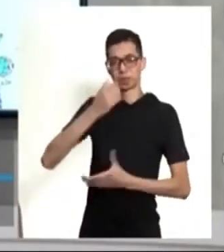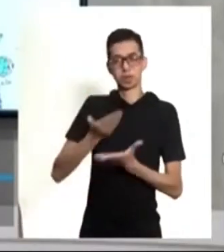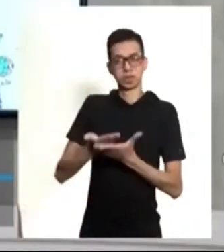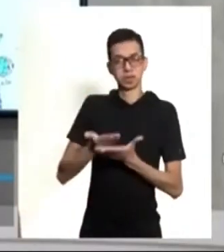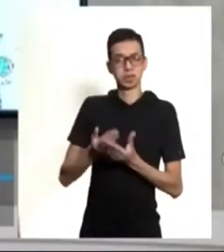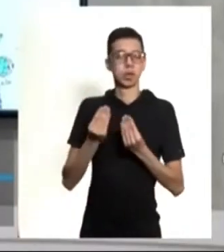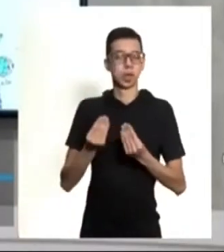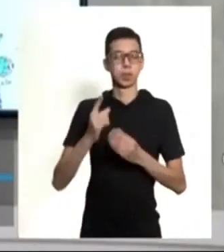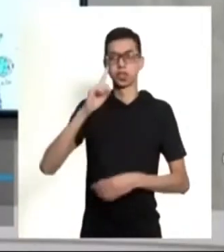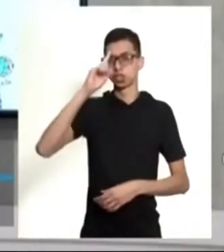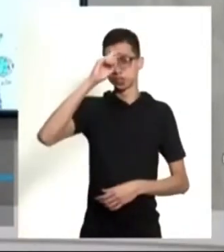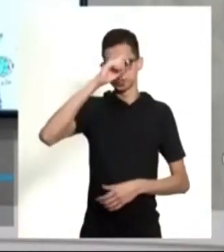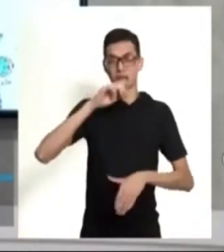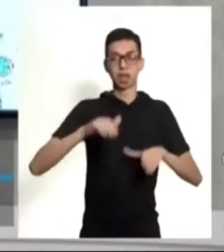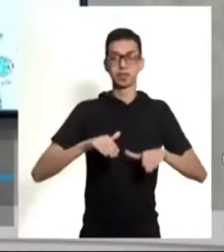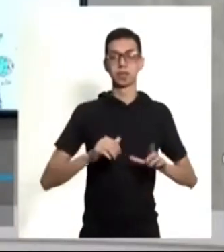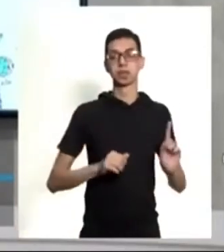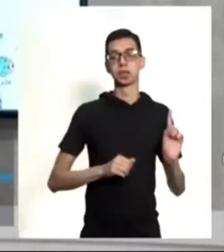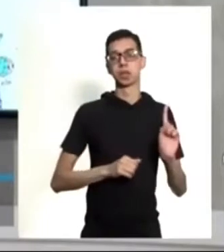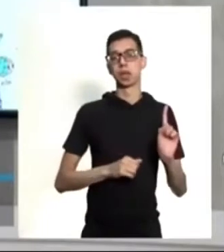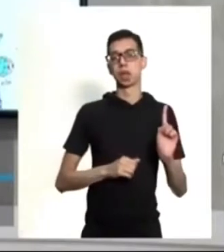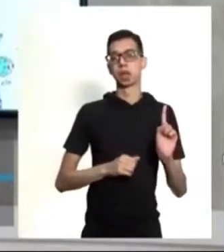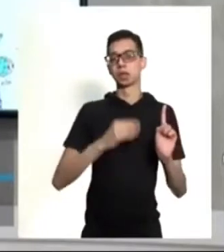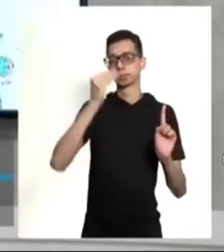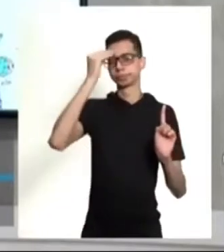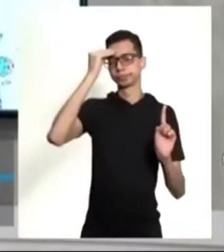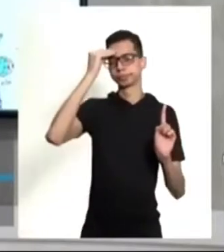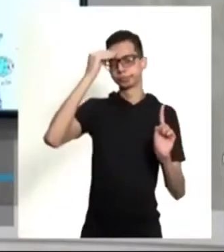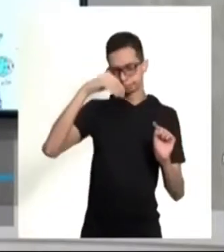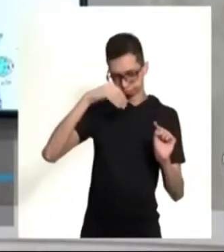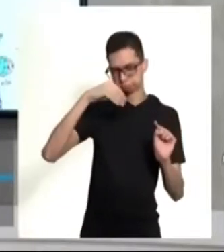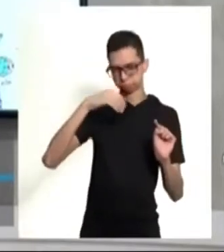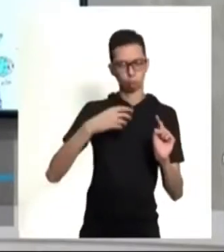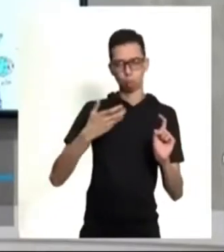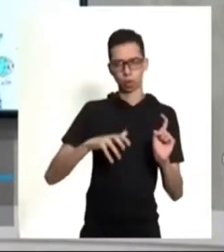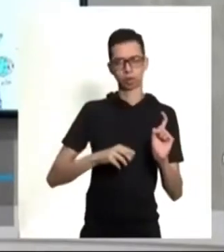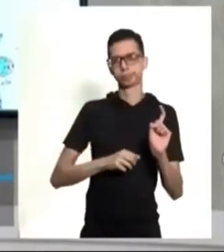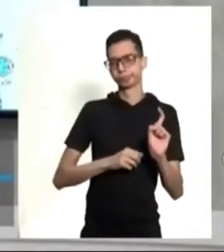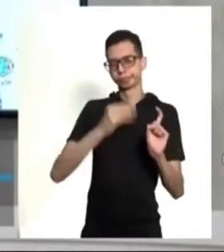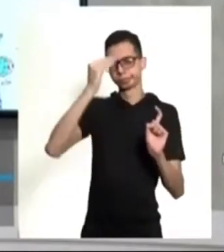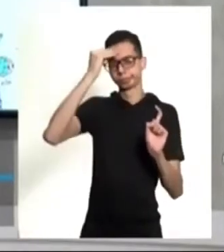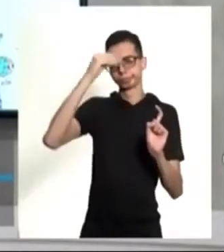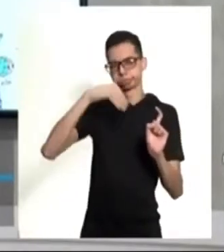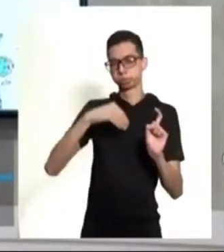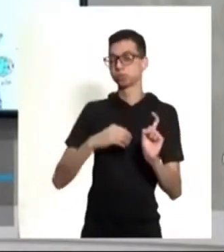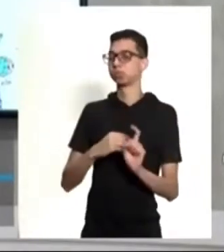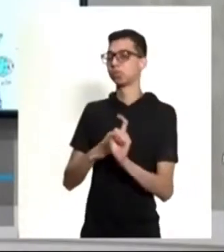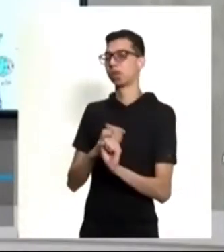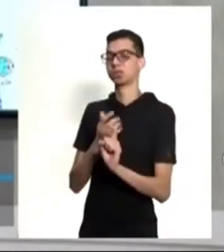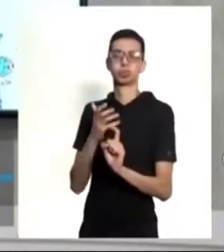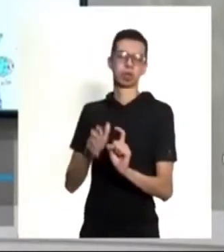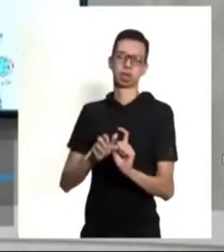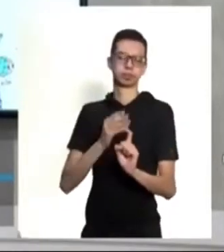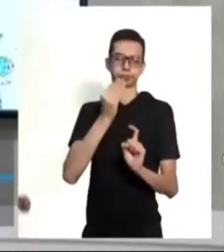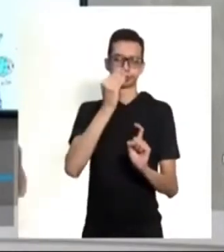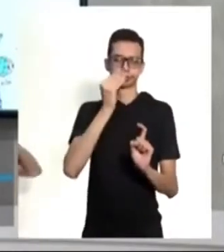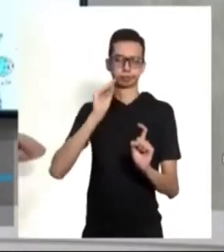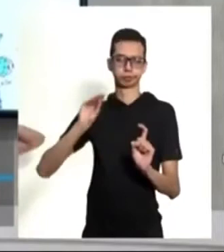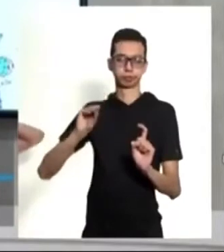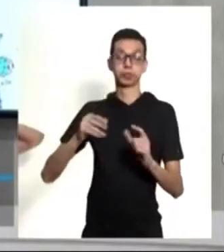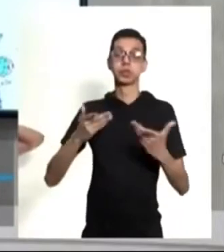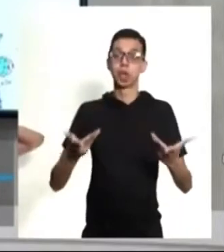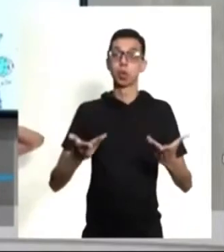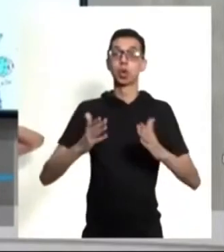ser desestimulante. Agora, na cidade, a gente tem mais proximidade com as escolas. Na cidade, a gente tem um